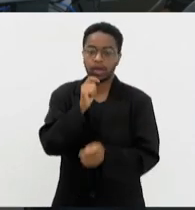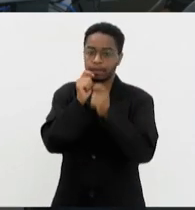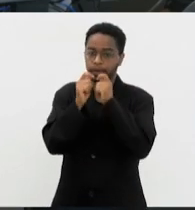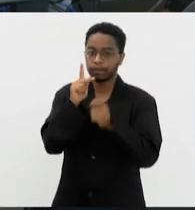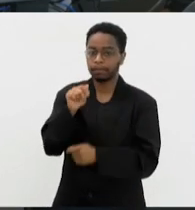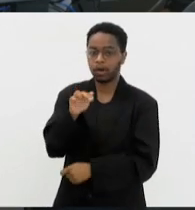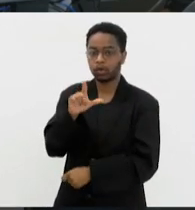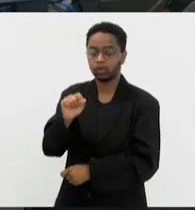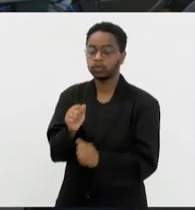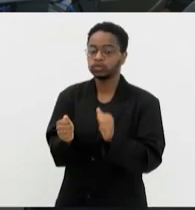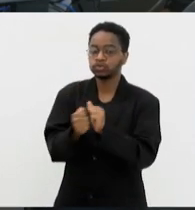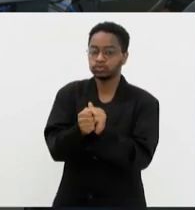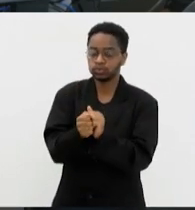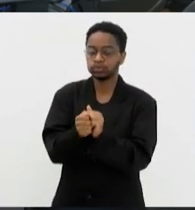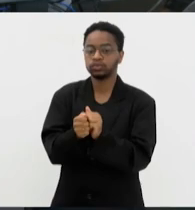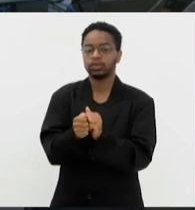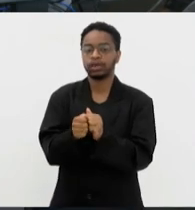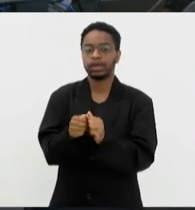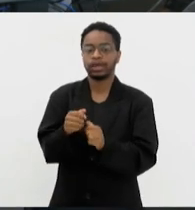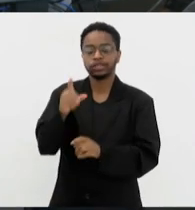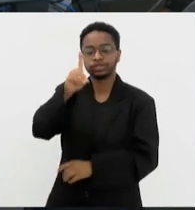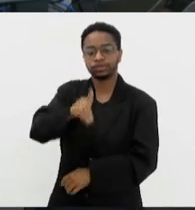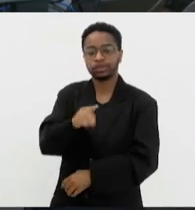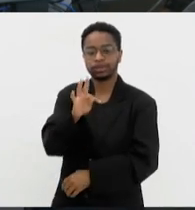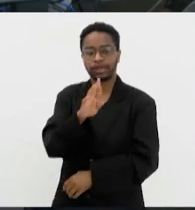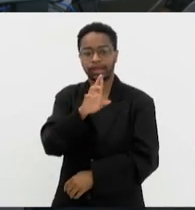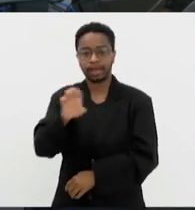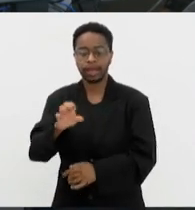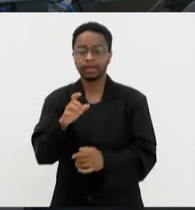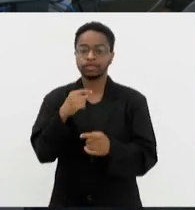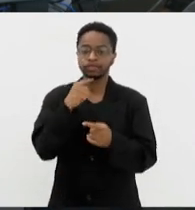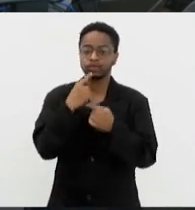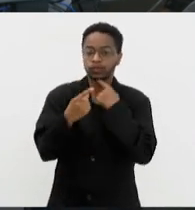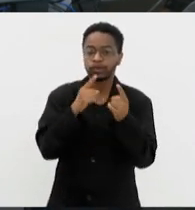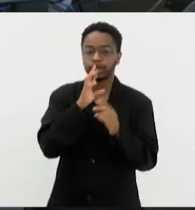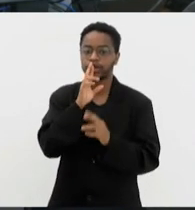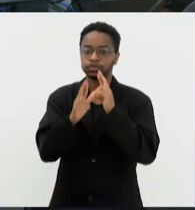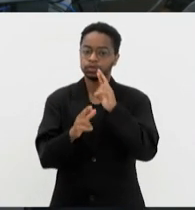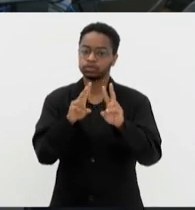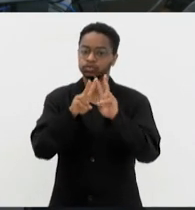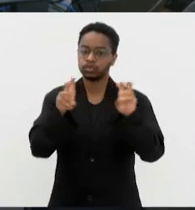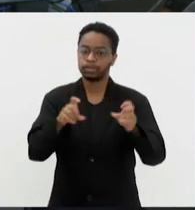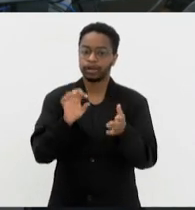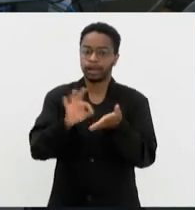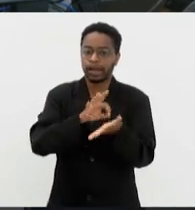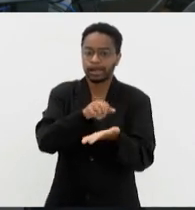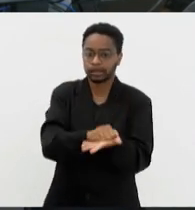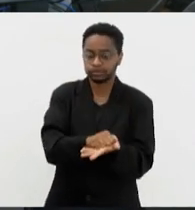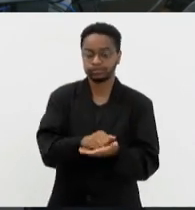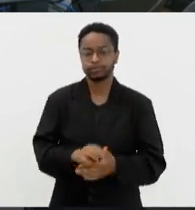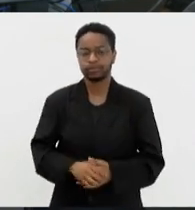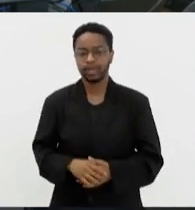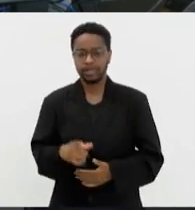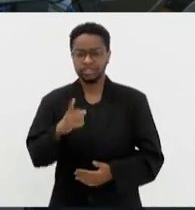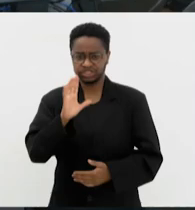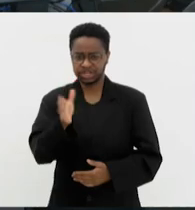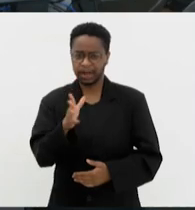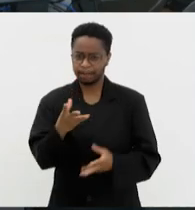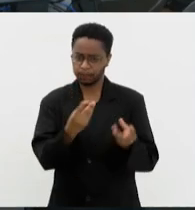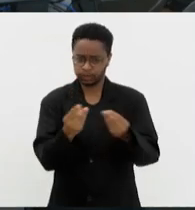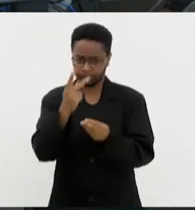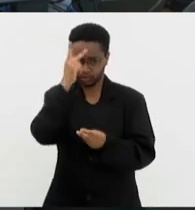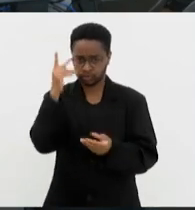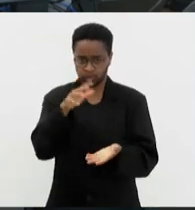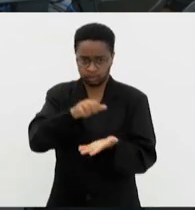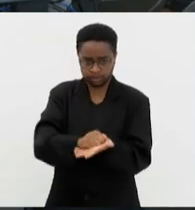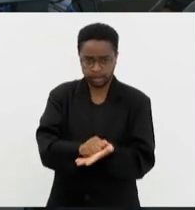com a diretora-geral do TRE e vai esclarecer as dúvidas sobre o cadastramento. Bom dia, PV. Muitos eleitores já fizeram o